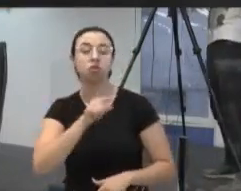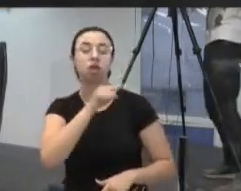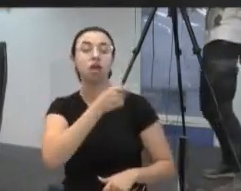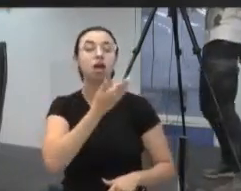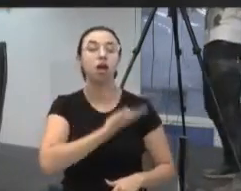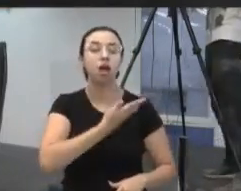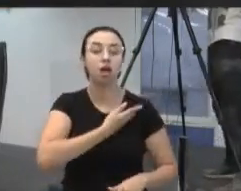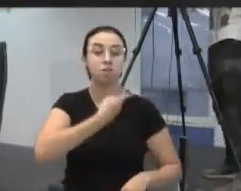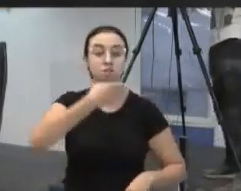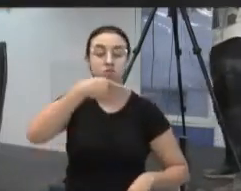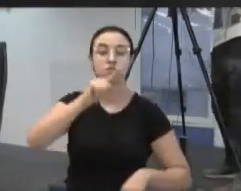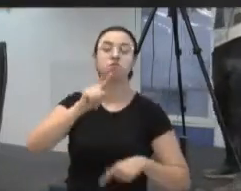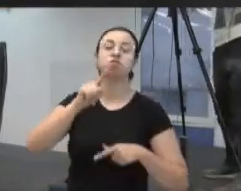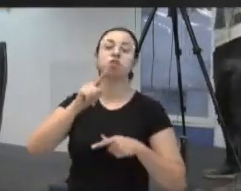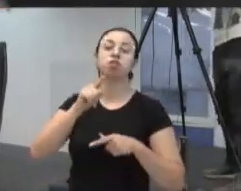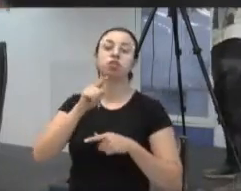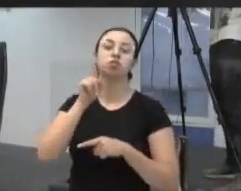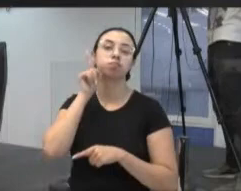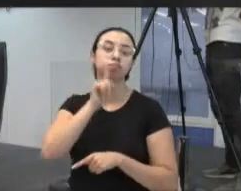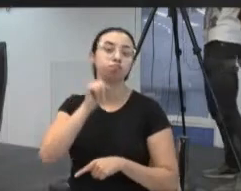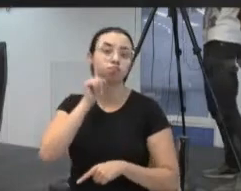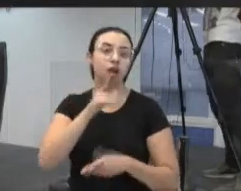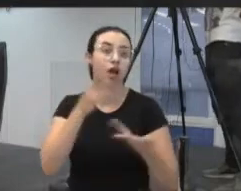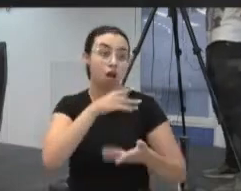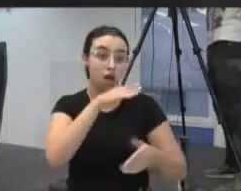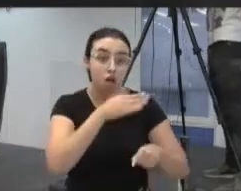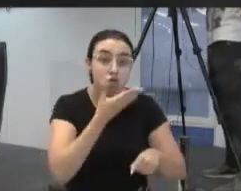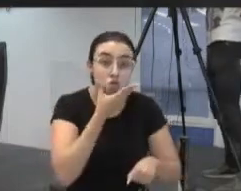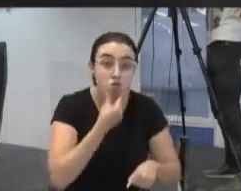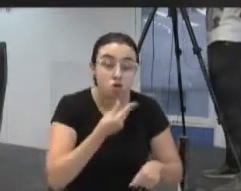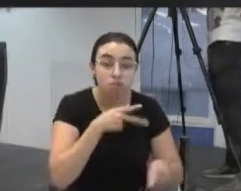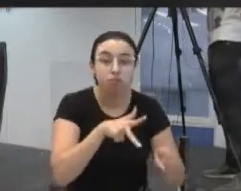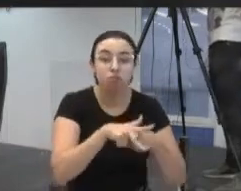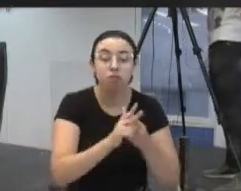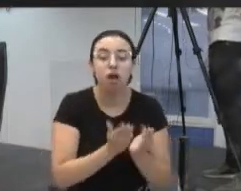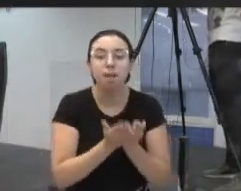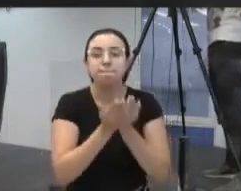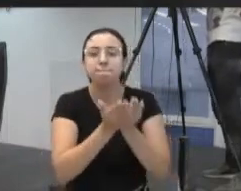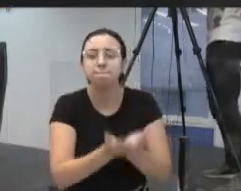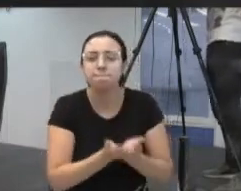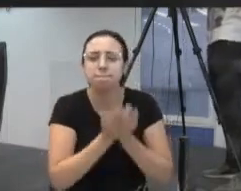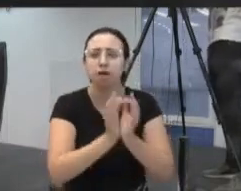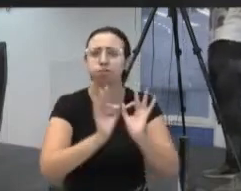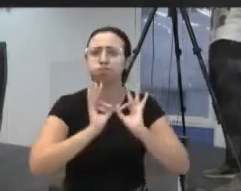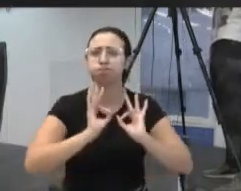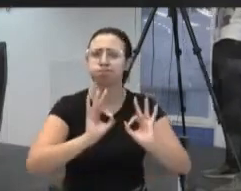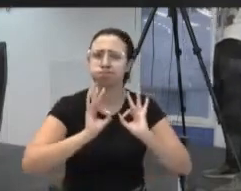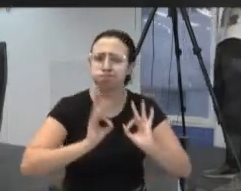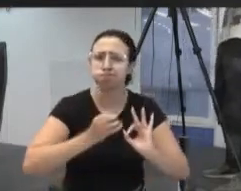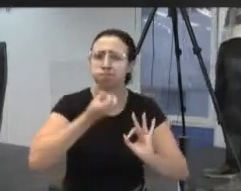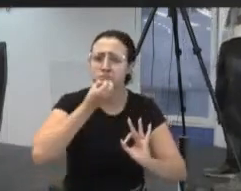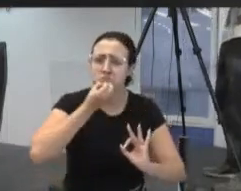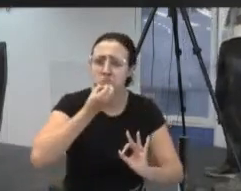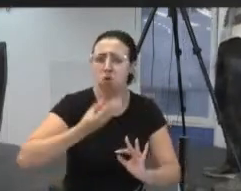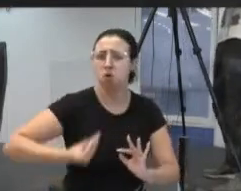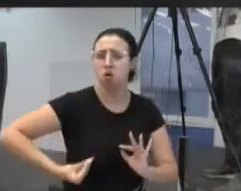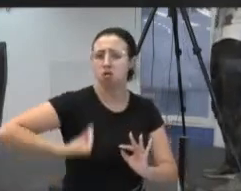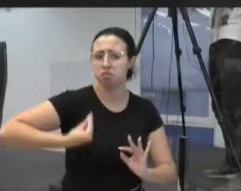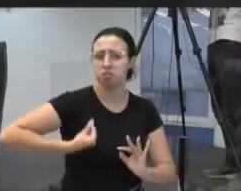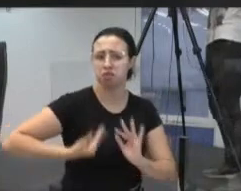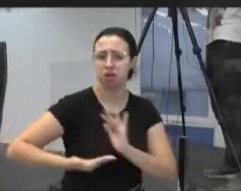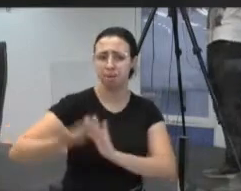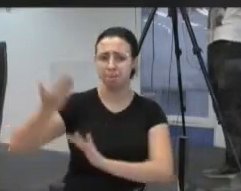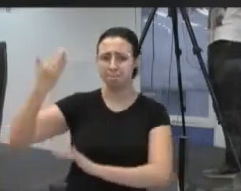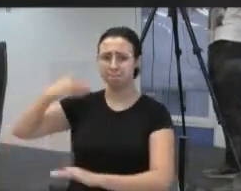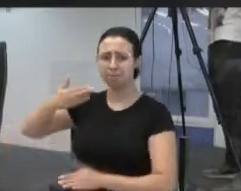Unidos. E hoje ele arruma iate, barcos. E está bem de vida. E ele era pobrezinho. E olha que isso